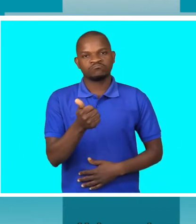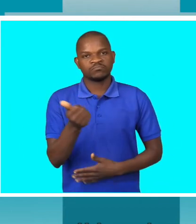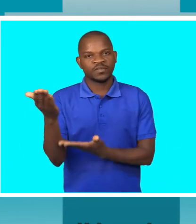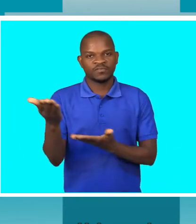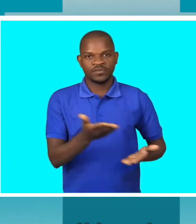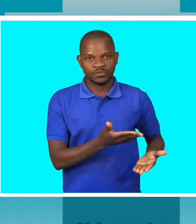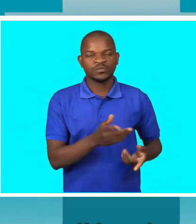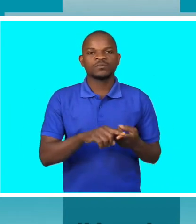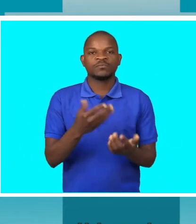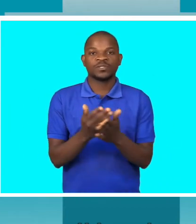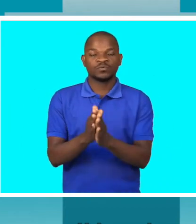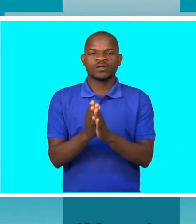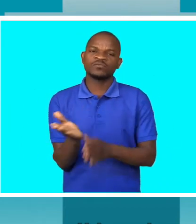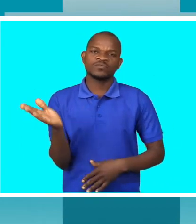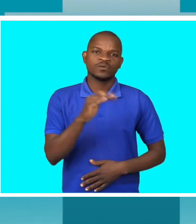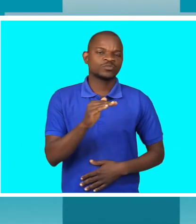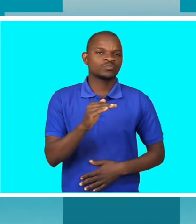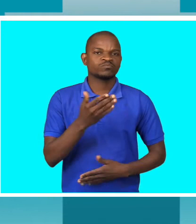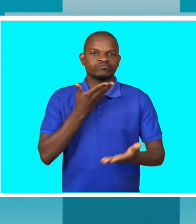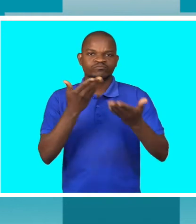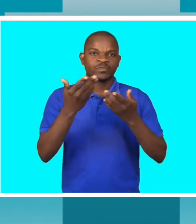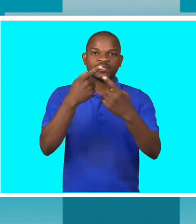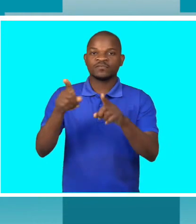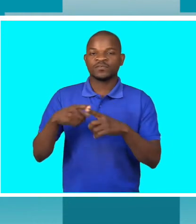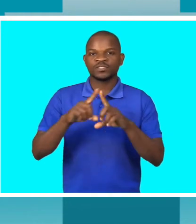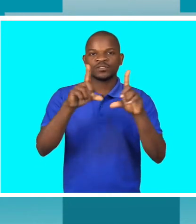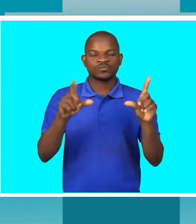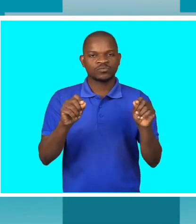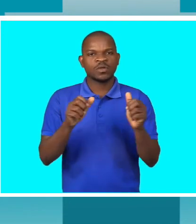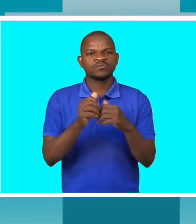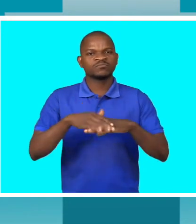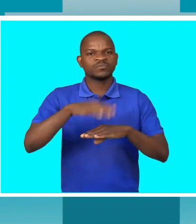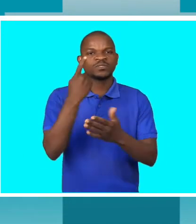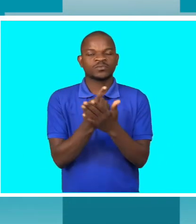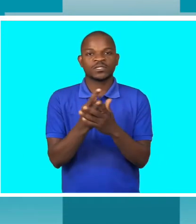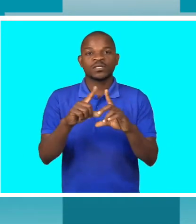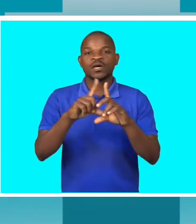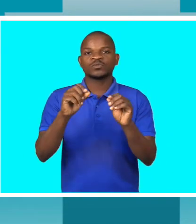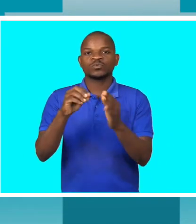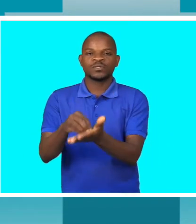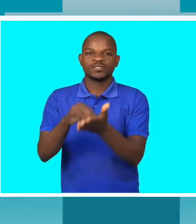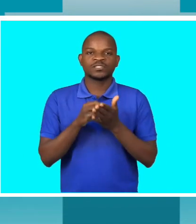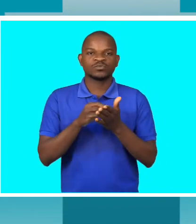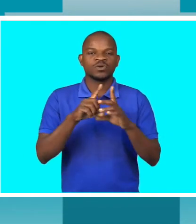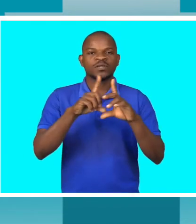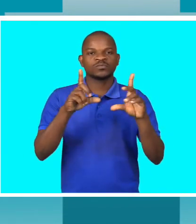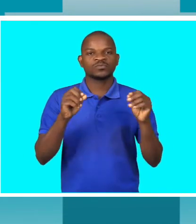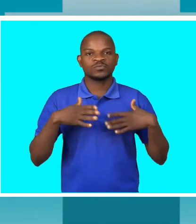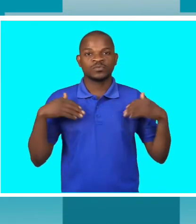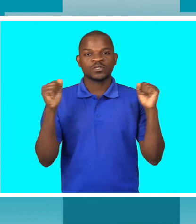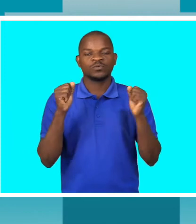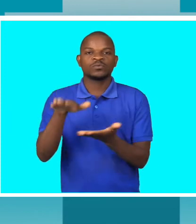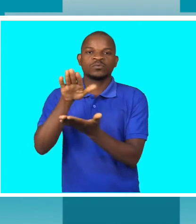por cá ter vindo. Vamos falar sobre vários assuntos, em particular, o acesso